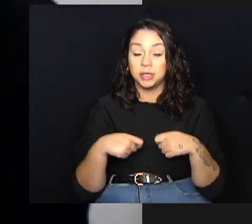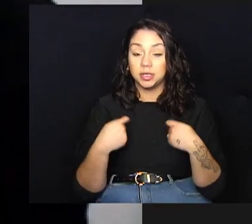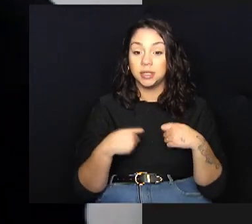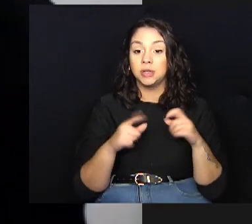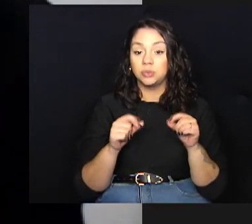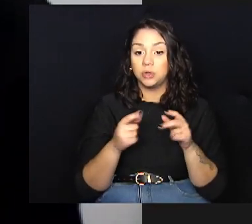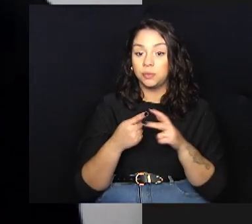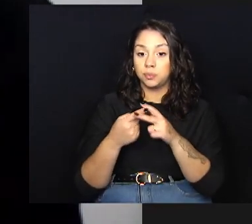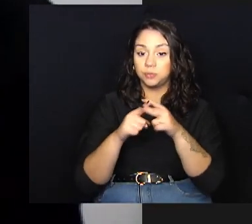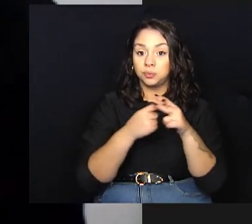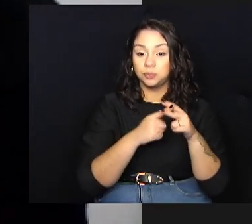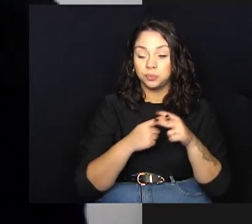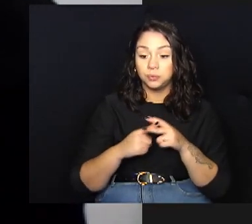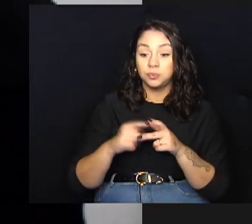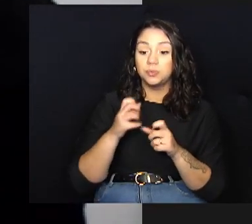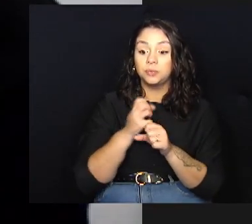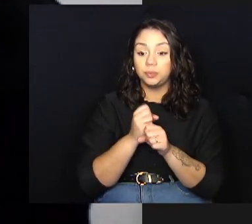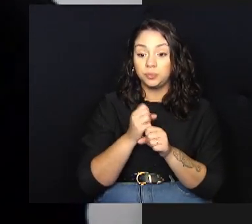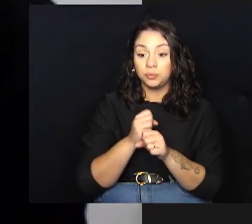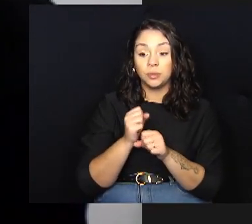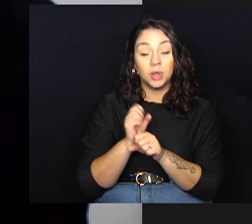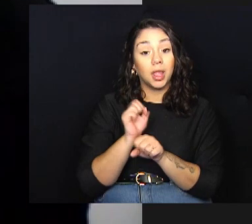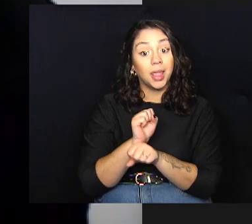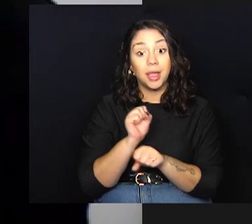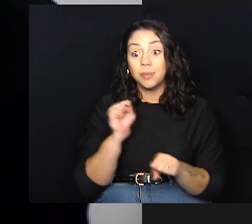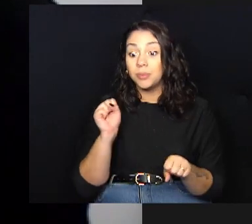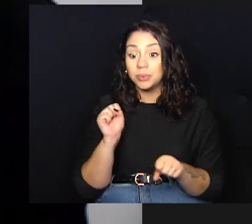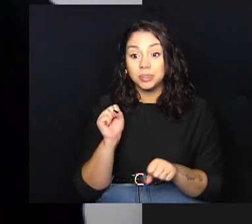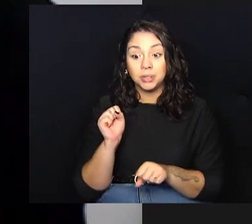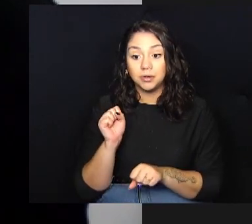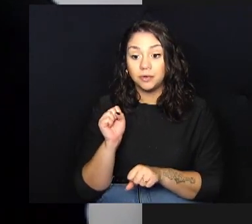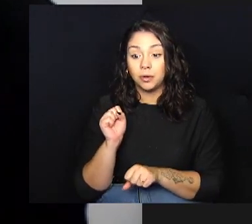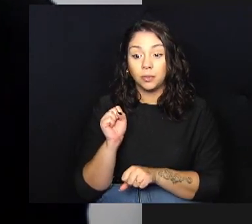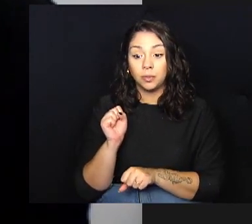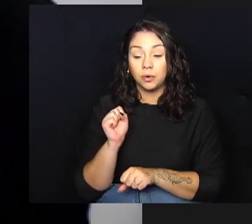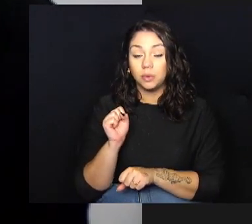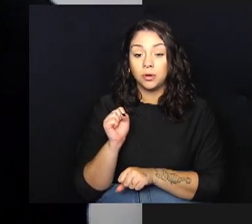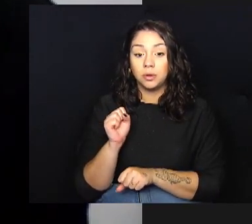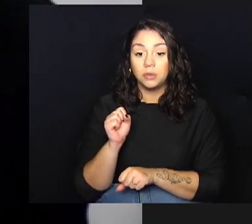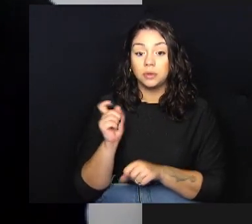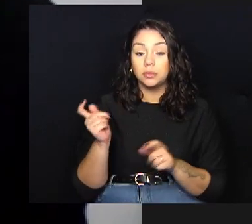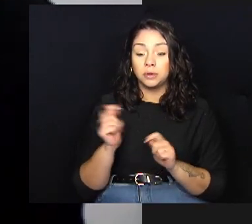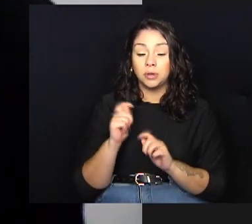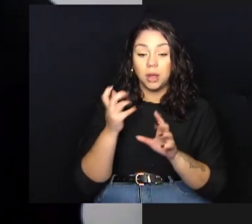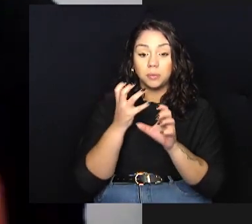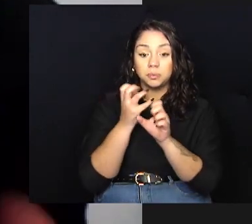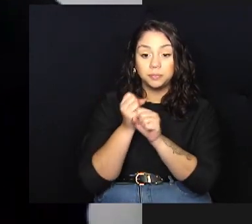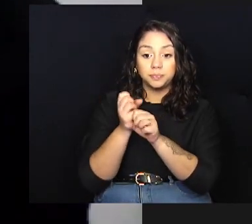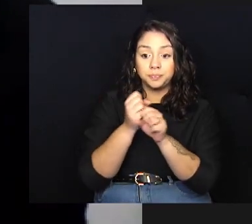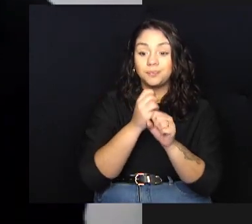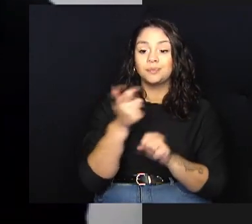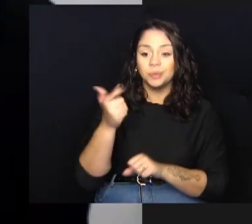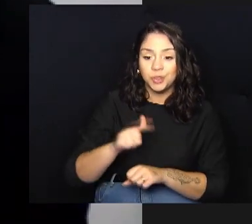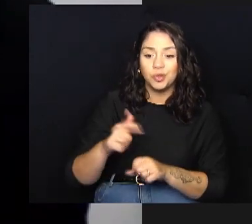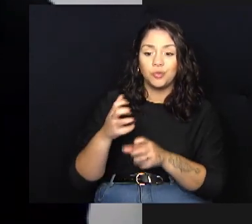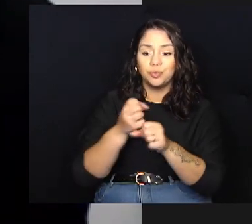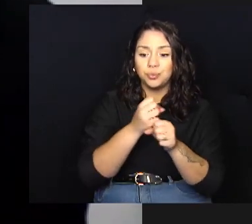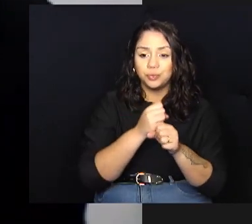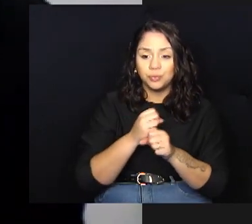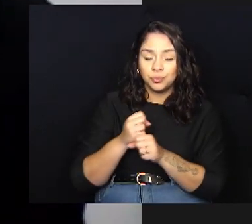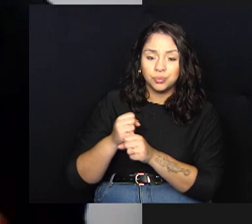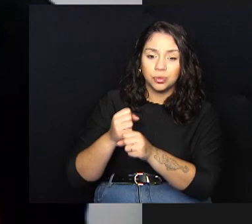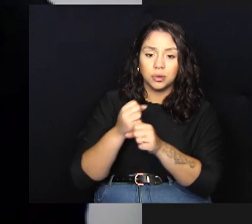de correção do dado que é praticamente impossível que a gente é conte reconte visite todo mundo